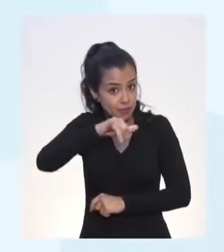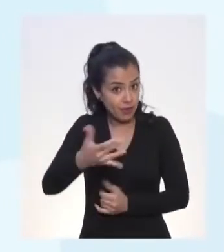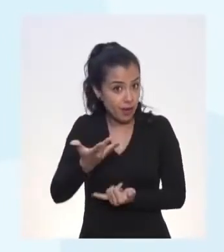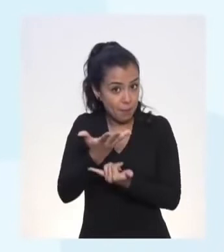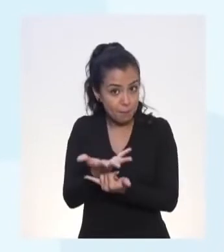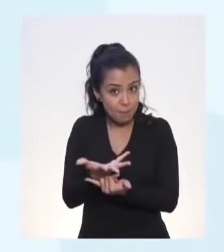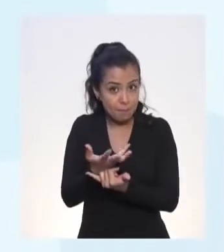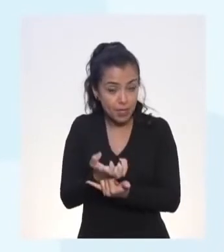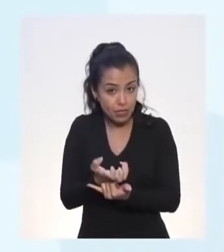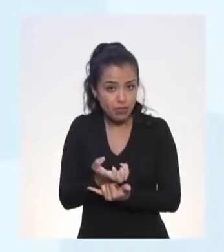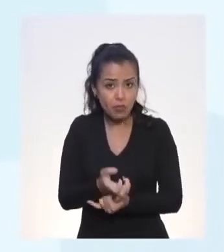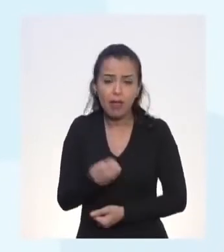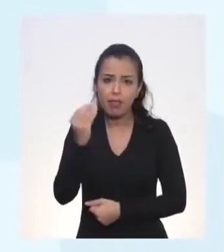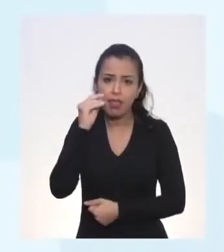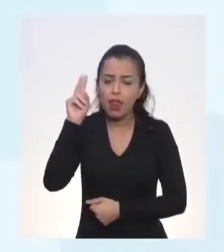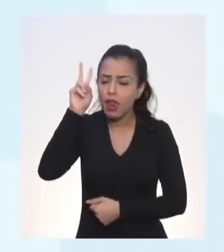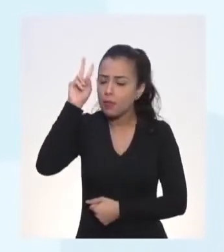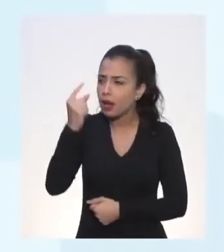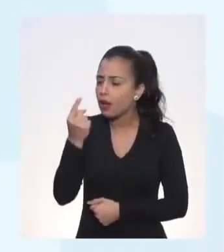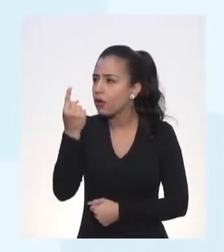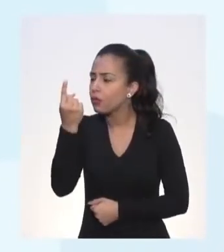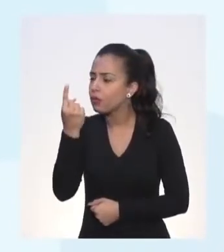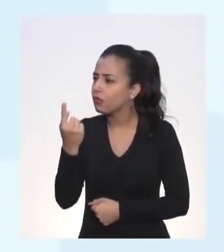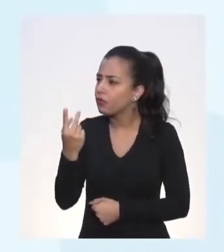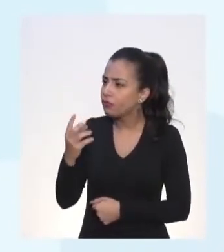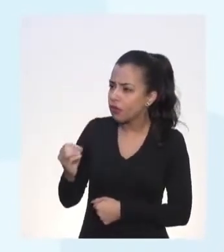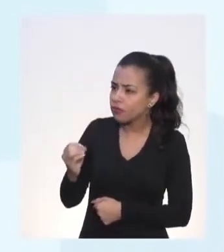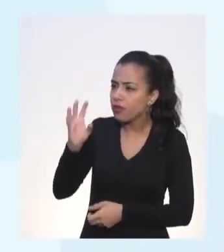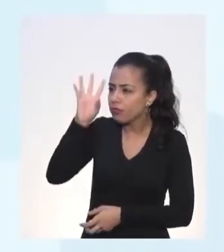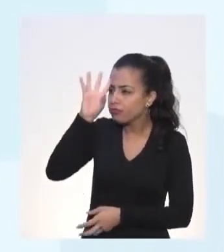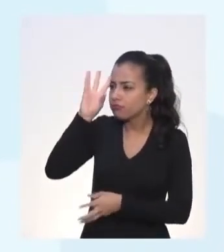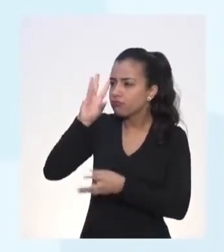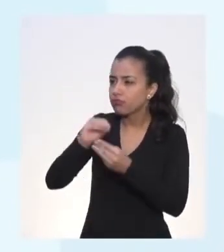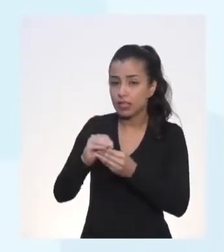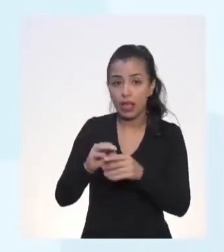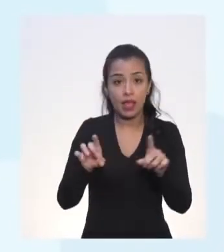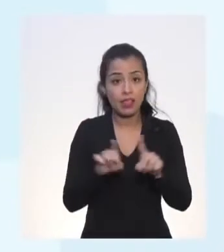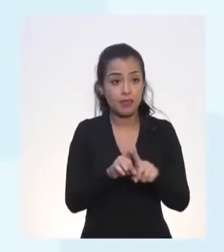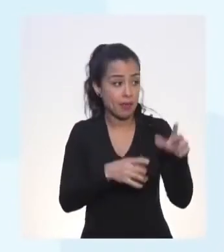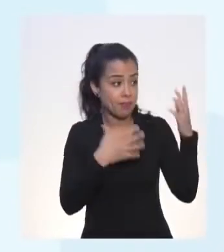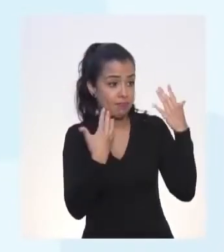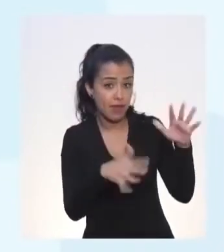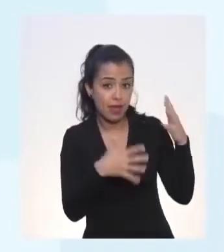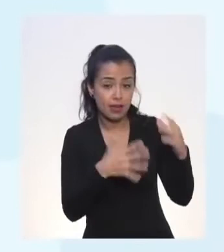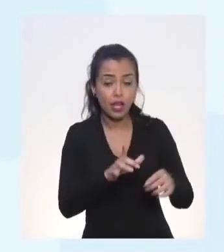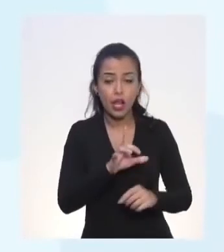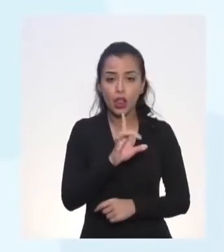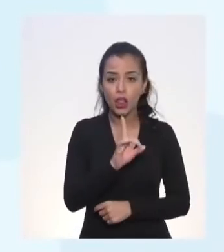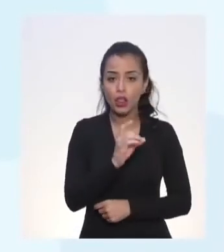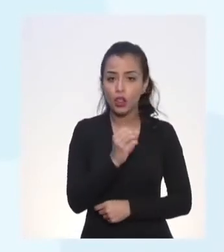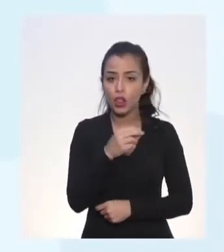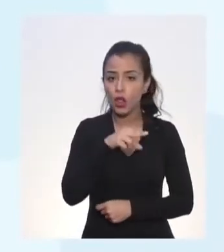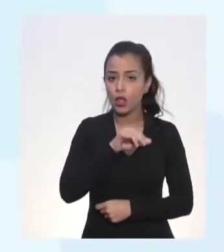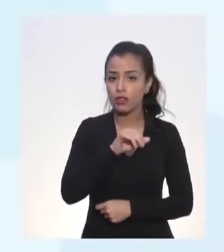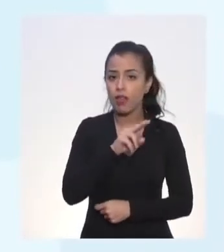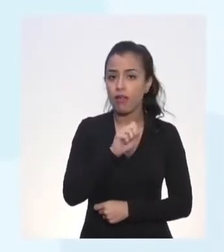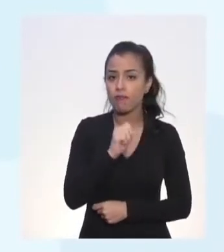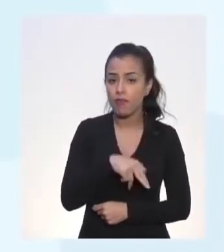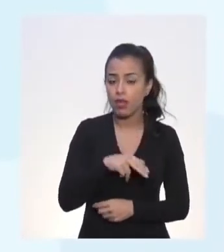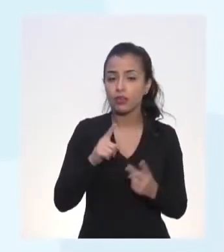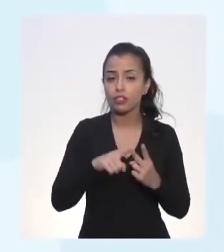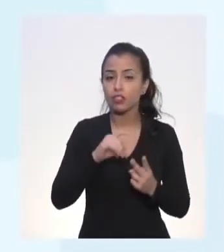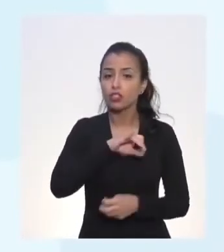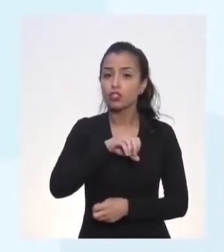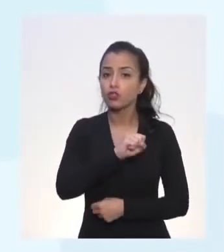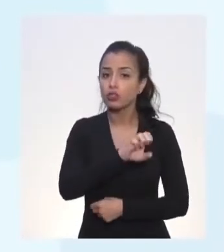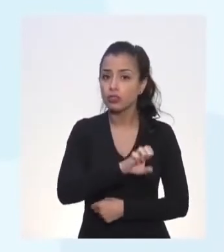de onde veio esse 1/20, é interessante. E dá os parabéns aí para o Donovan e José Pablo, né? Que responderam